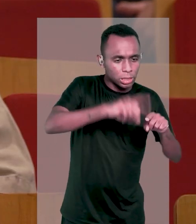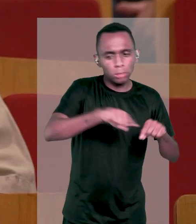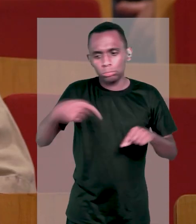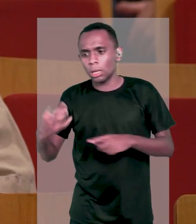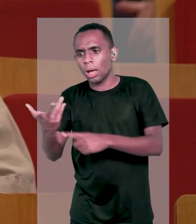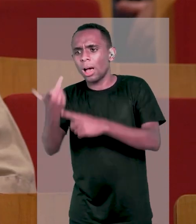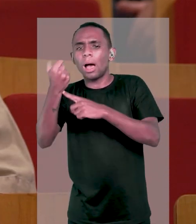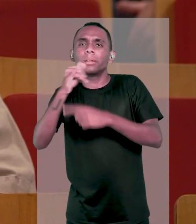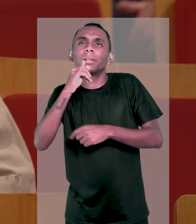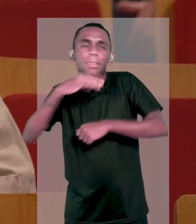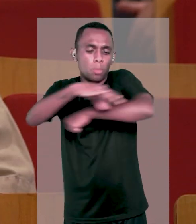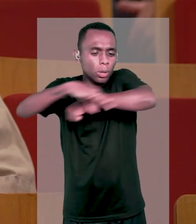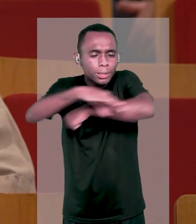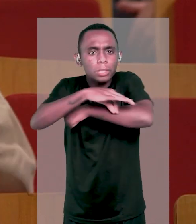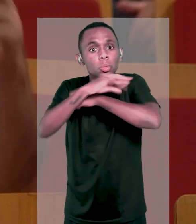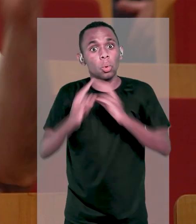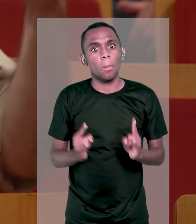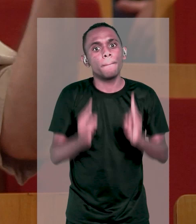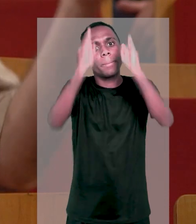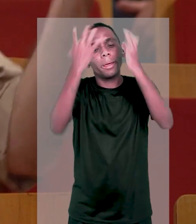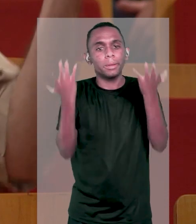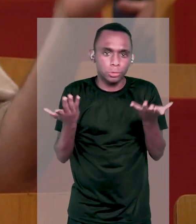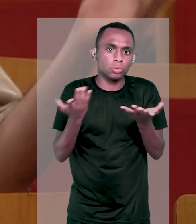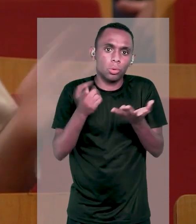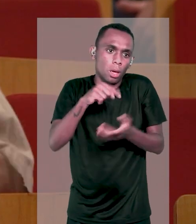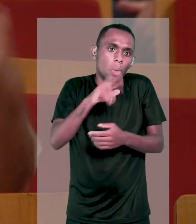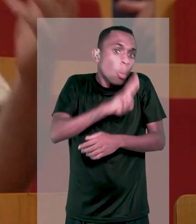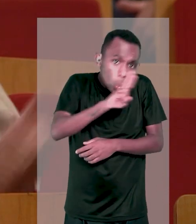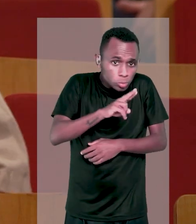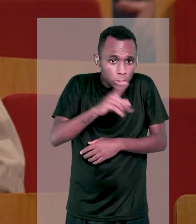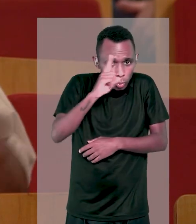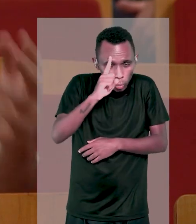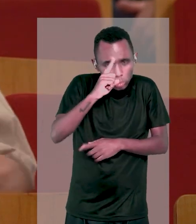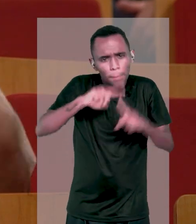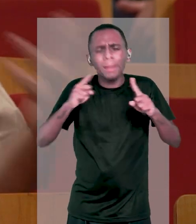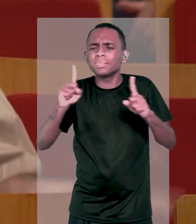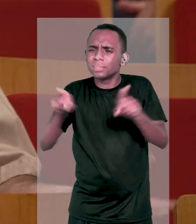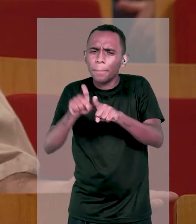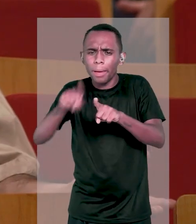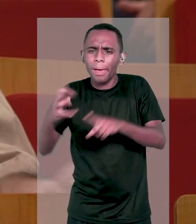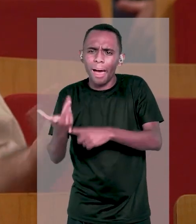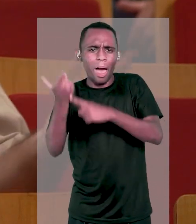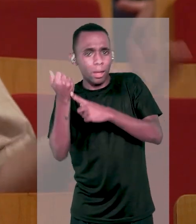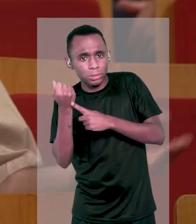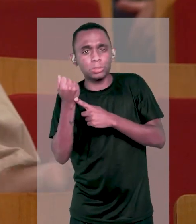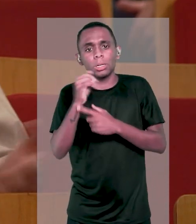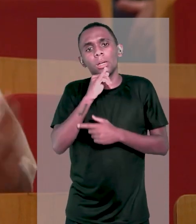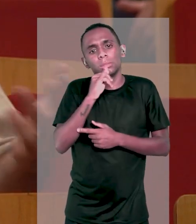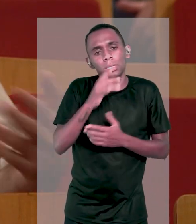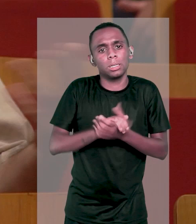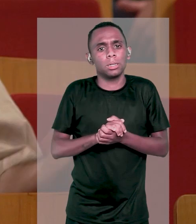intermediários entre utilitário e a arte essa arquitetura o prédio que a gente está ele é utilitário aliás